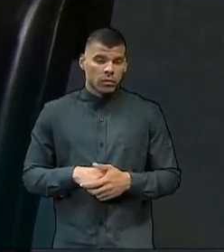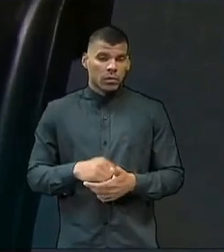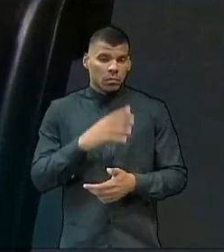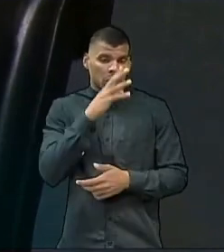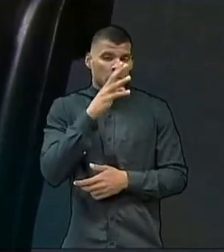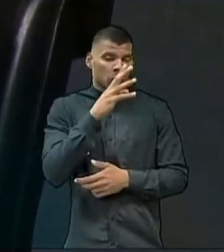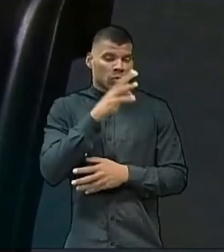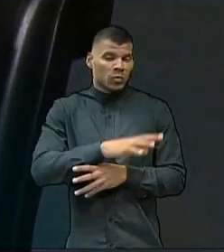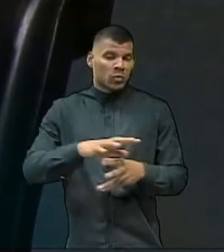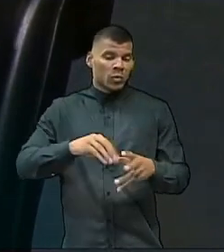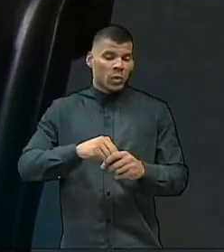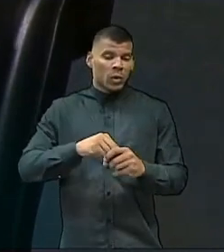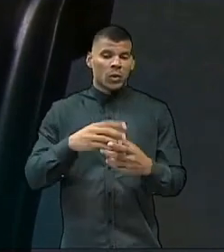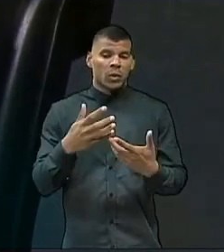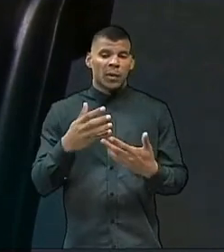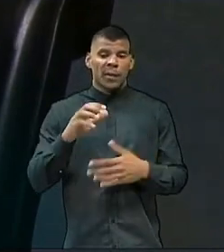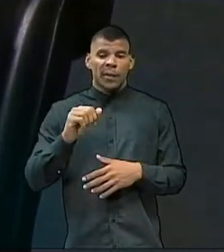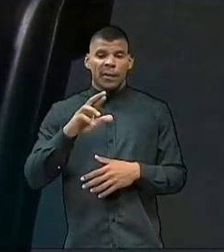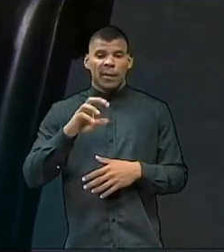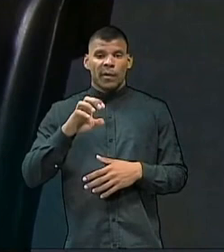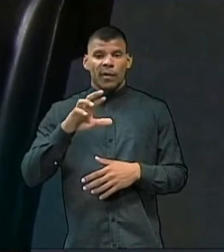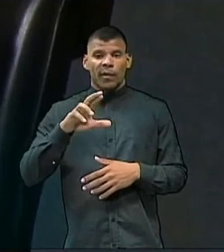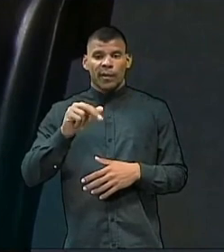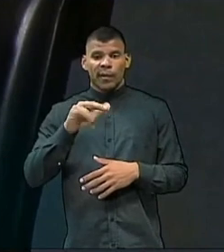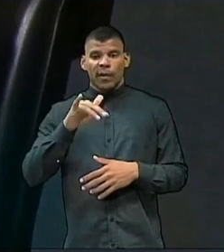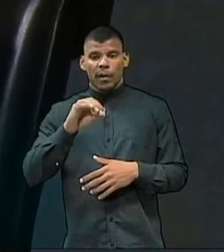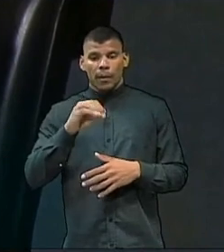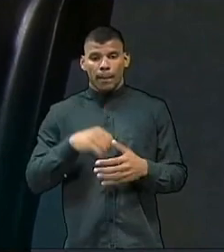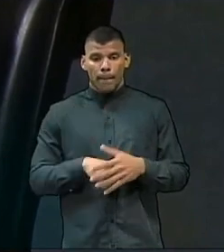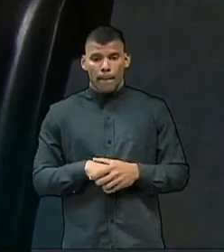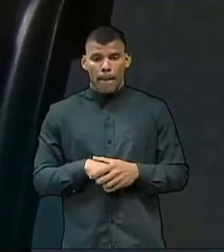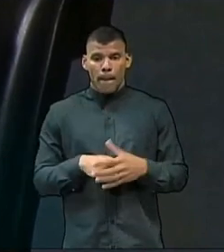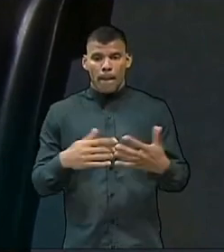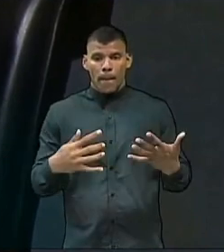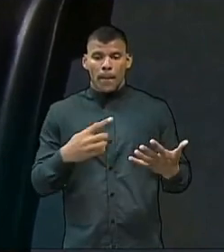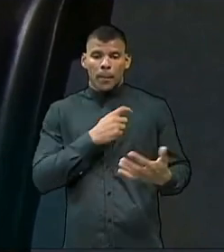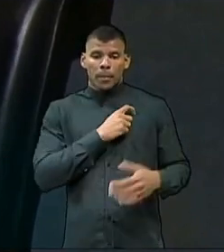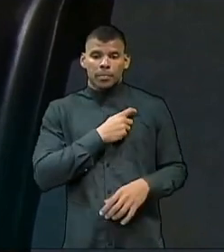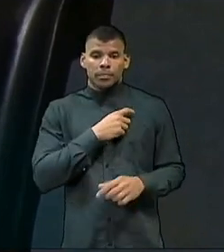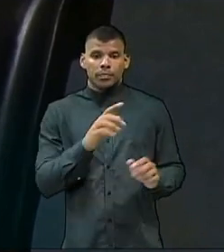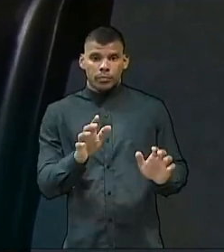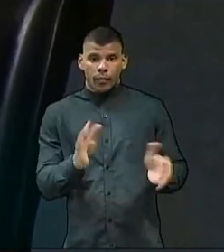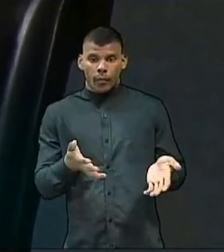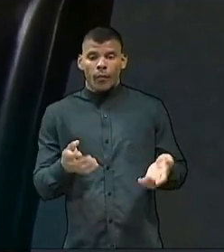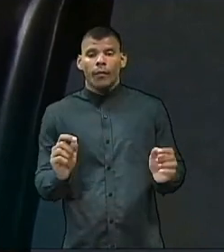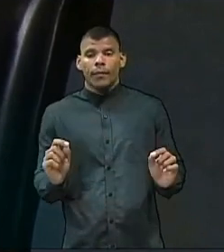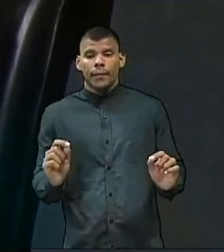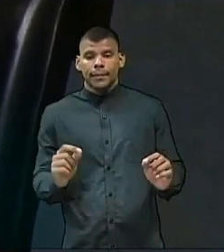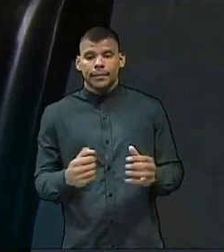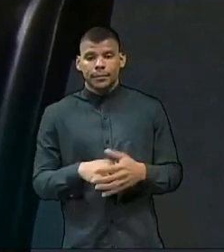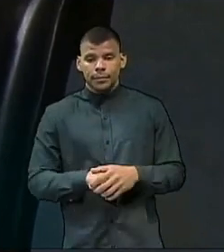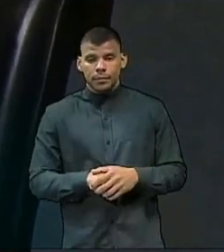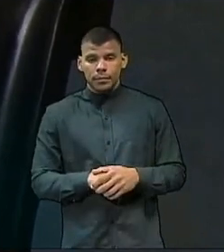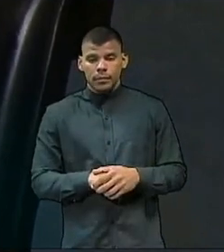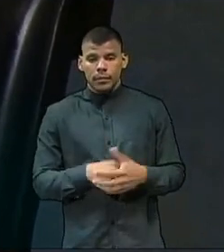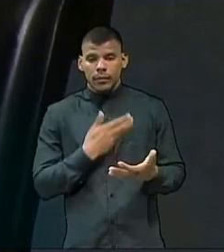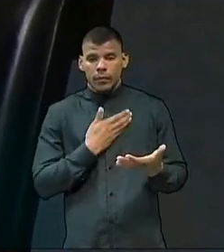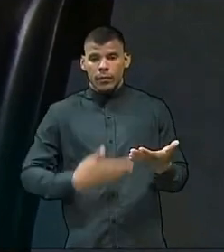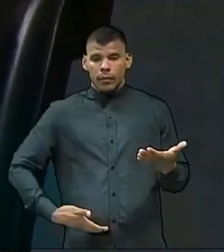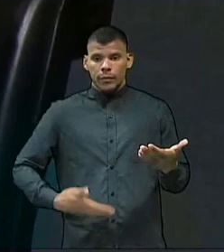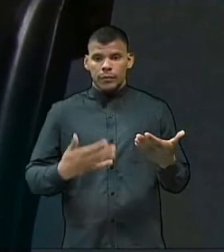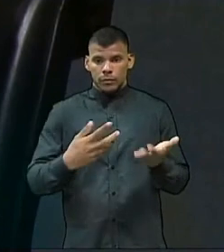dentro do sistema carcerário aqui do nosso estado. Então, o governador Elmano já se colocou de forma pública com